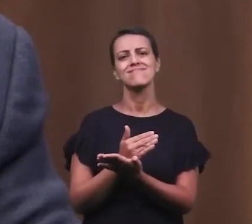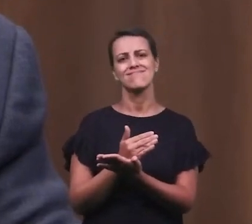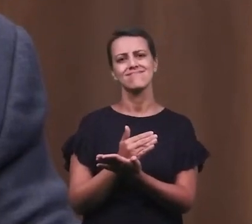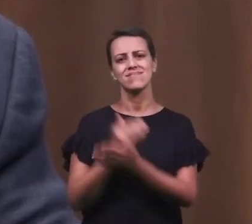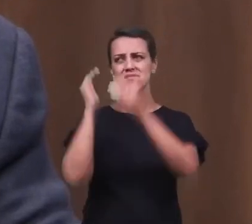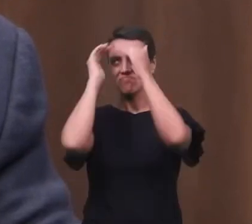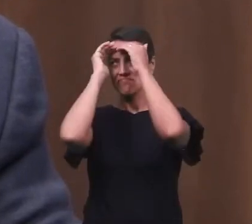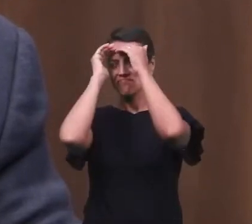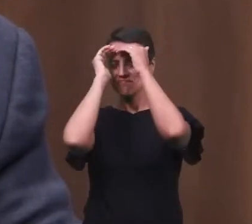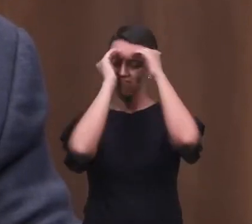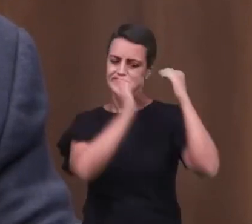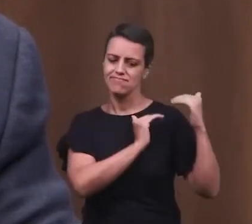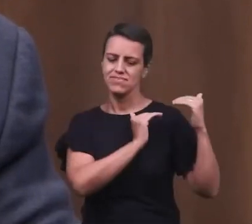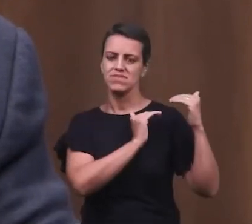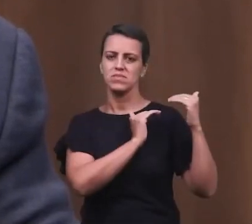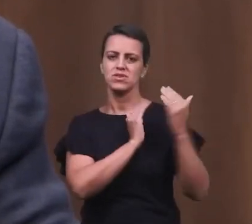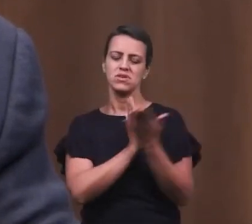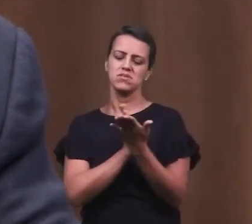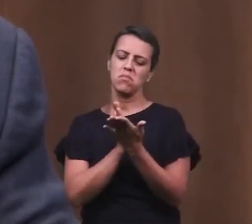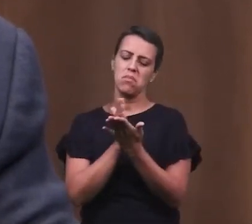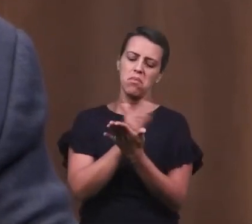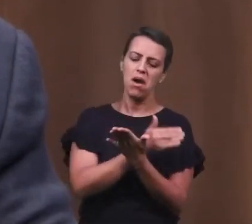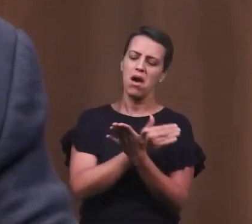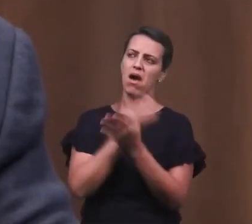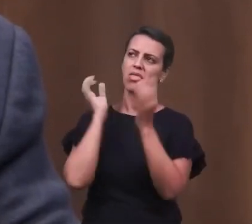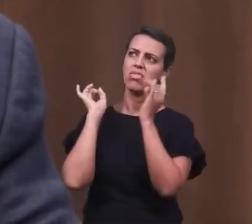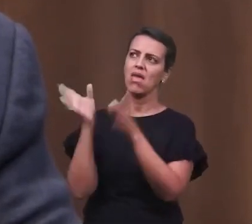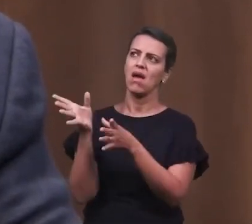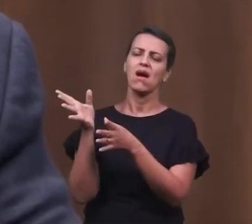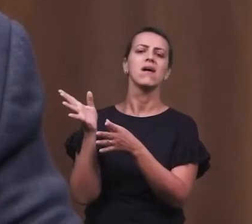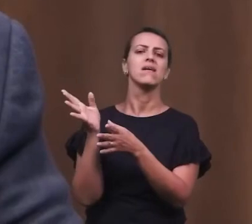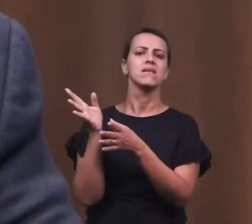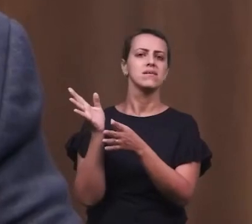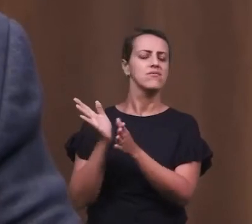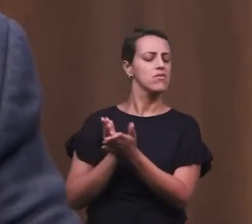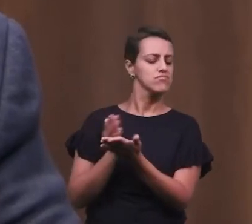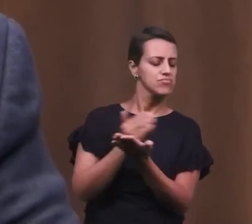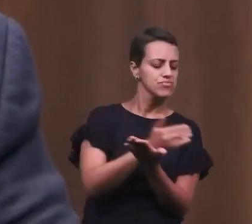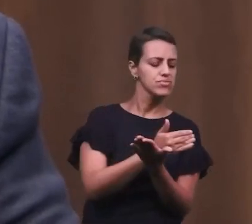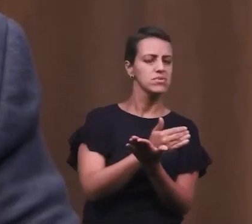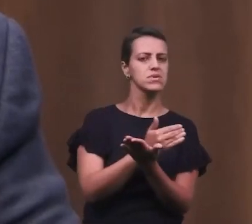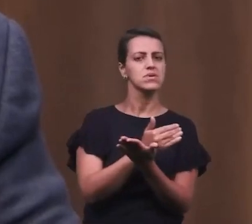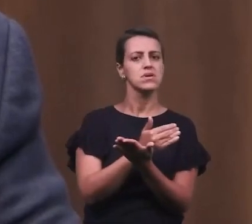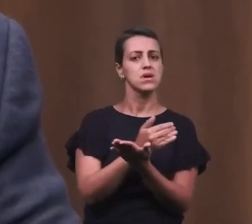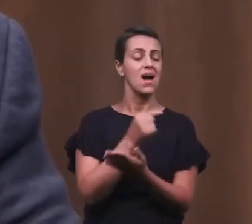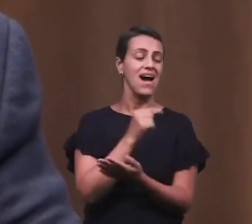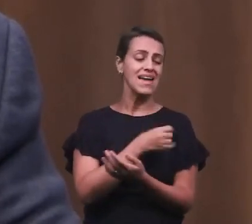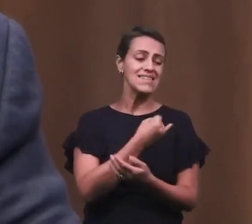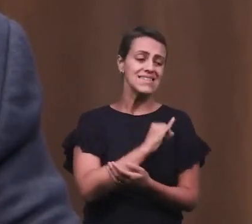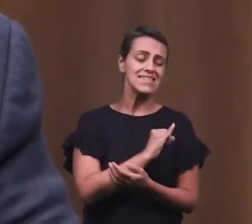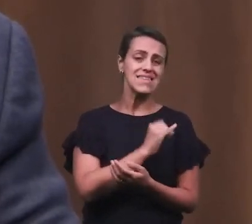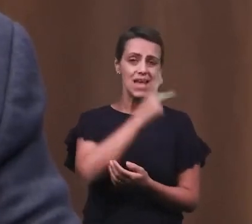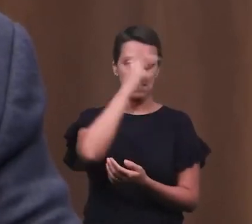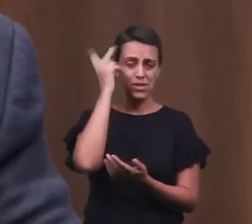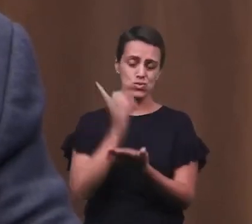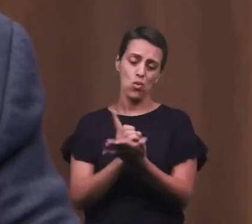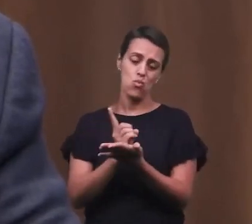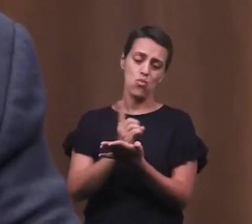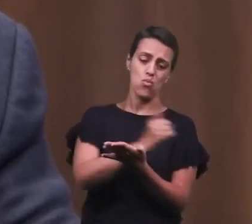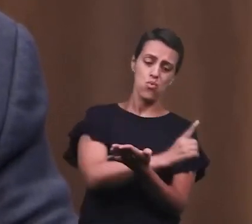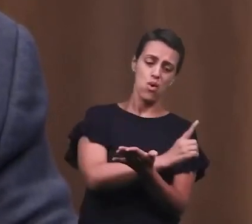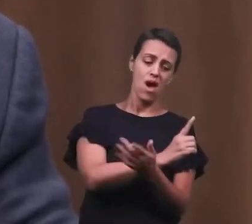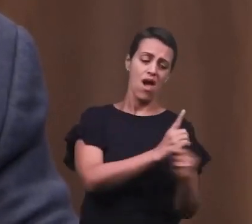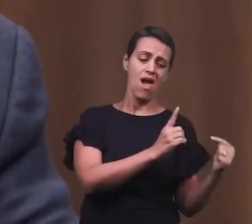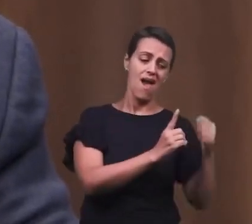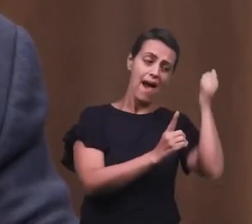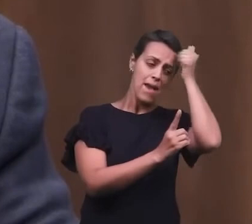você é desobediente, você está sendo rebelde contra as coisas do Senhor. Então, o Senhor pode operar uma bênção de salvação, o Senhor pode